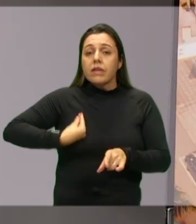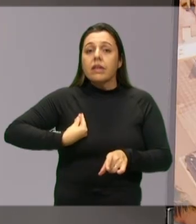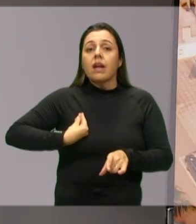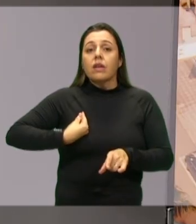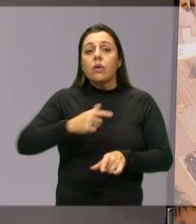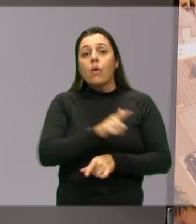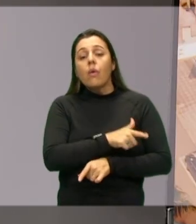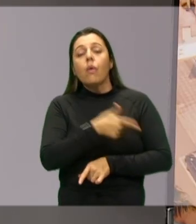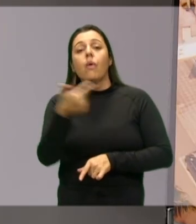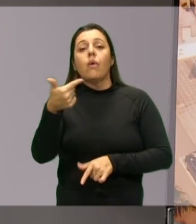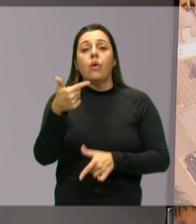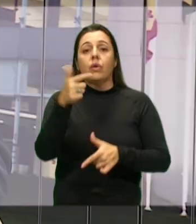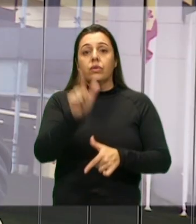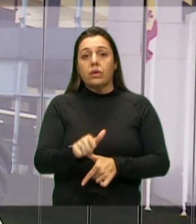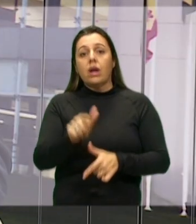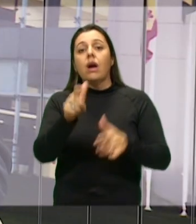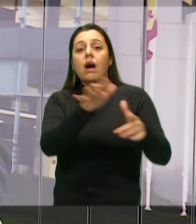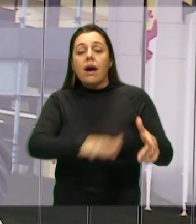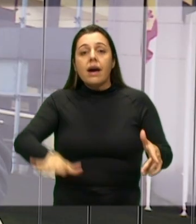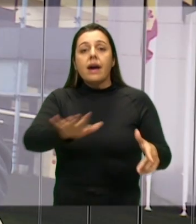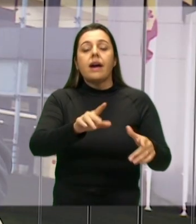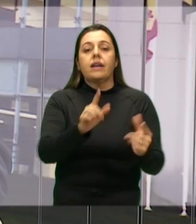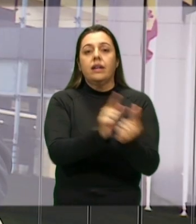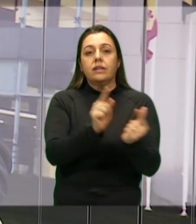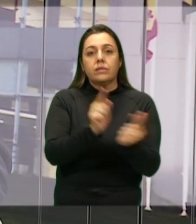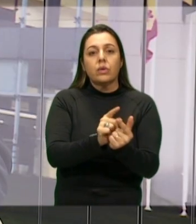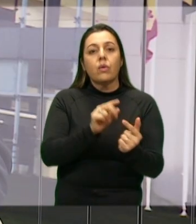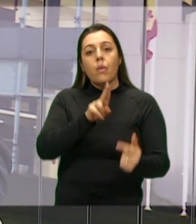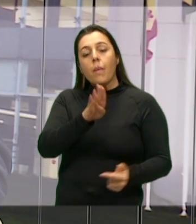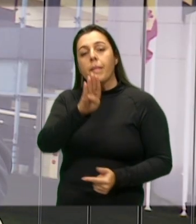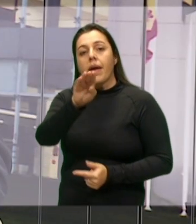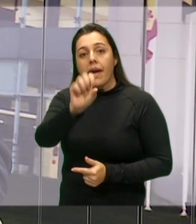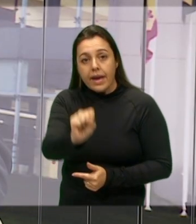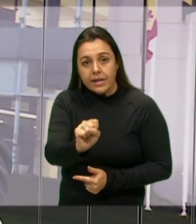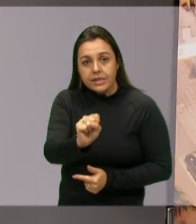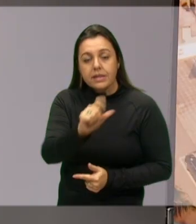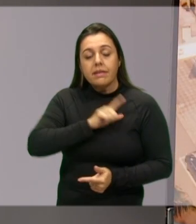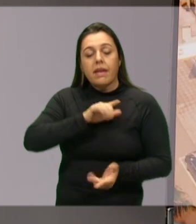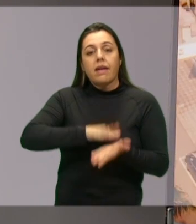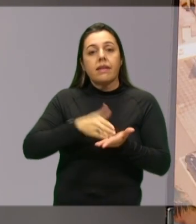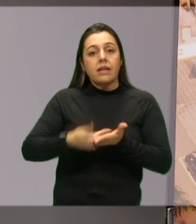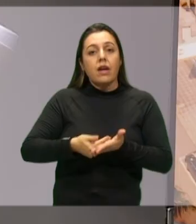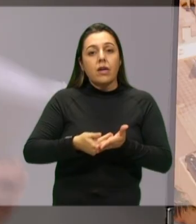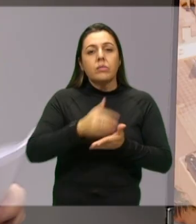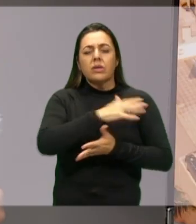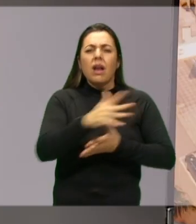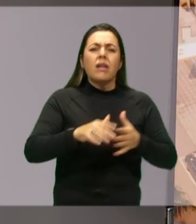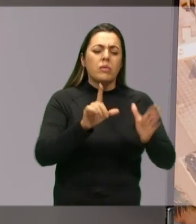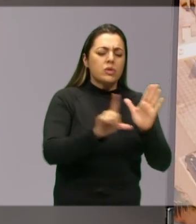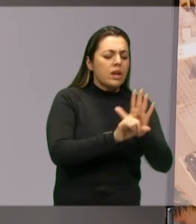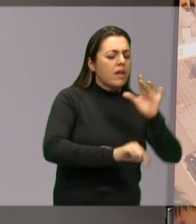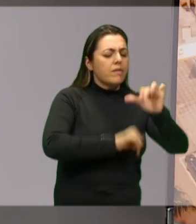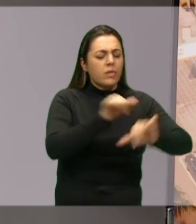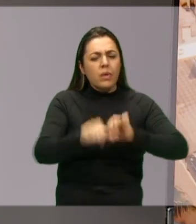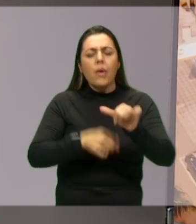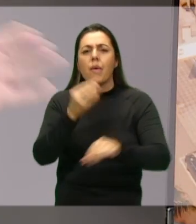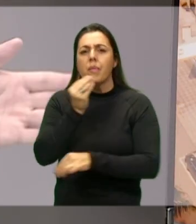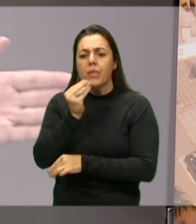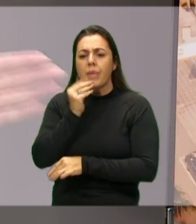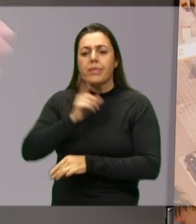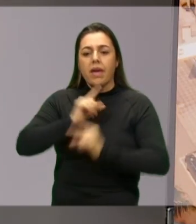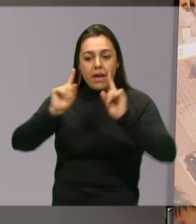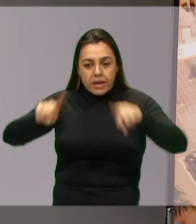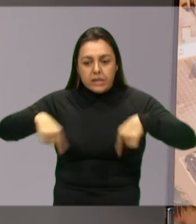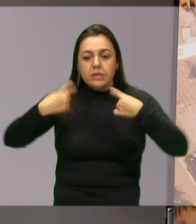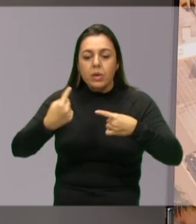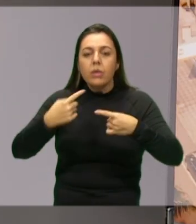presente em outras unidades de serviços públicos, como nas unidades básicas de saúde. Depois a legislação foi alterada e claro que tem os desafios